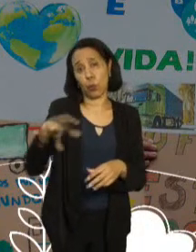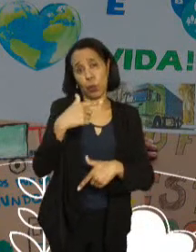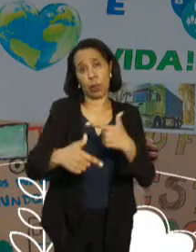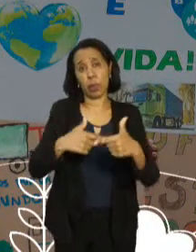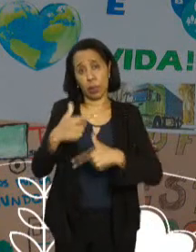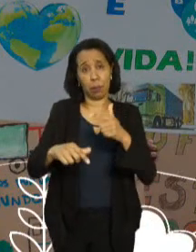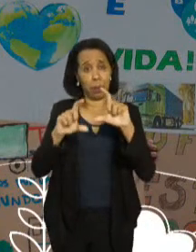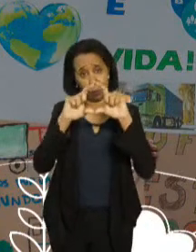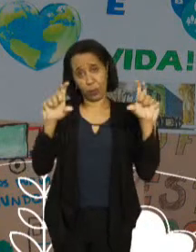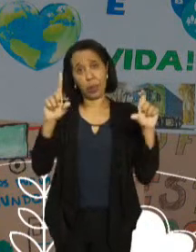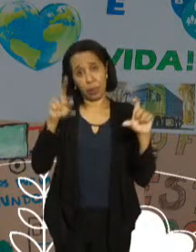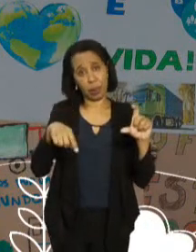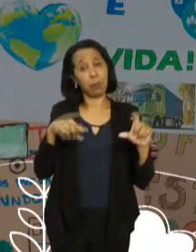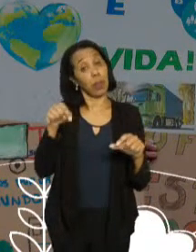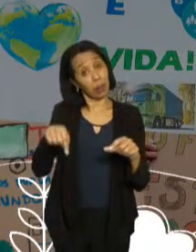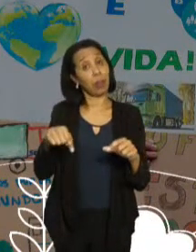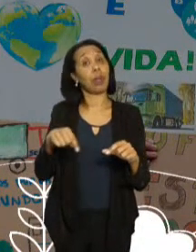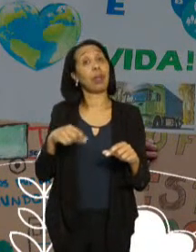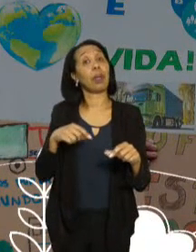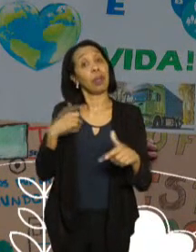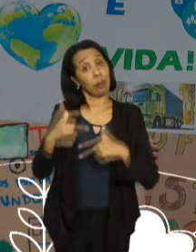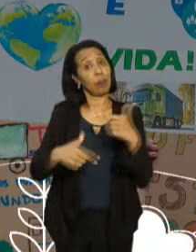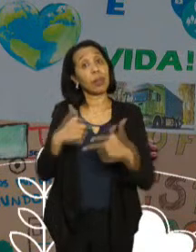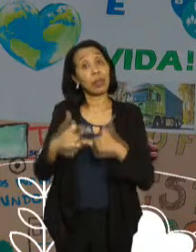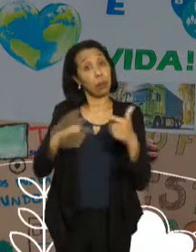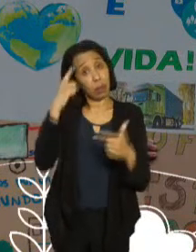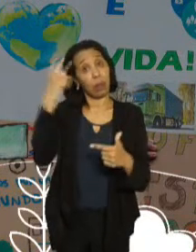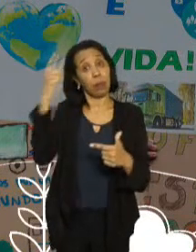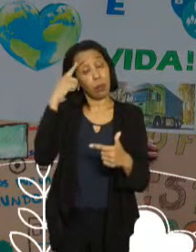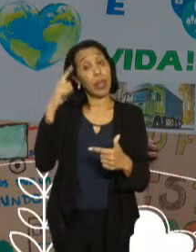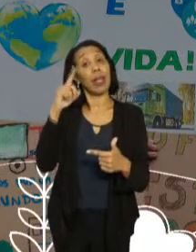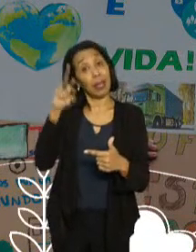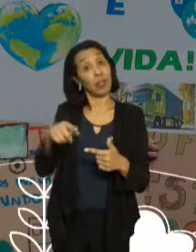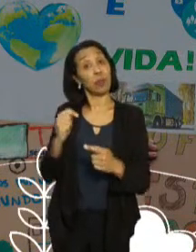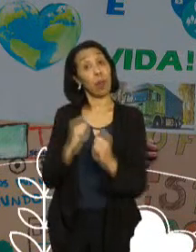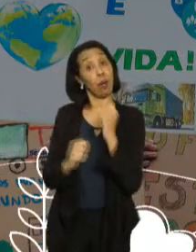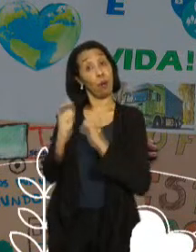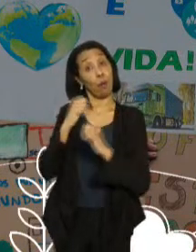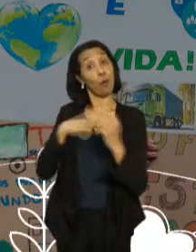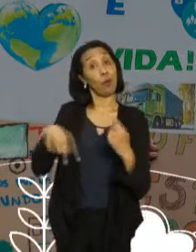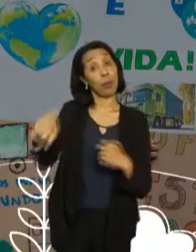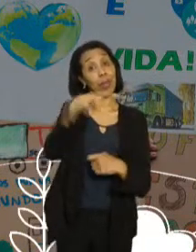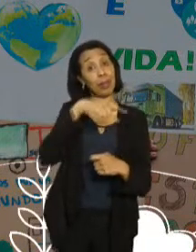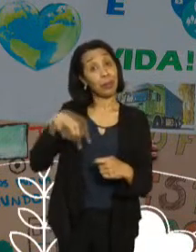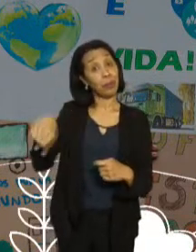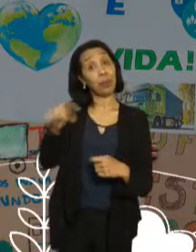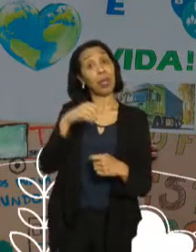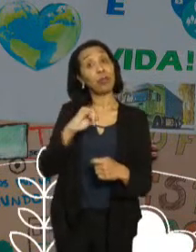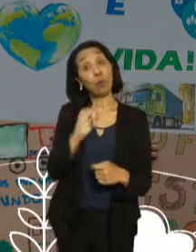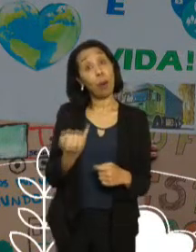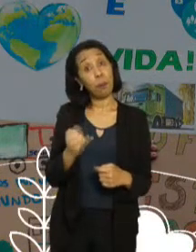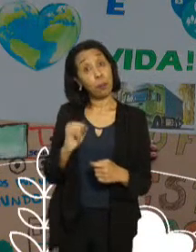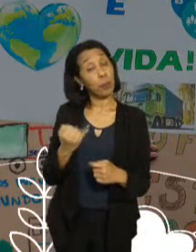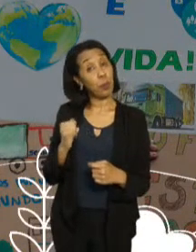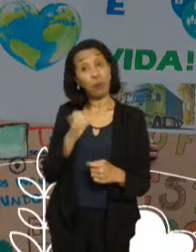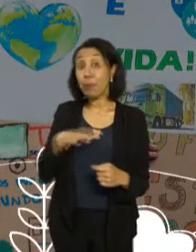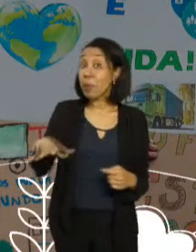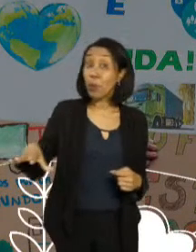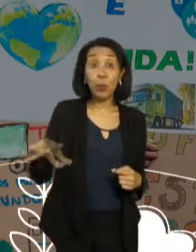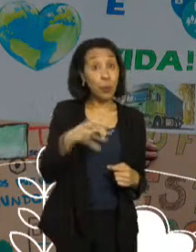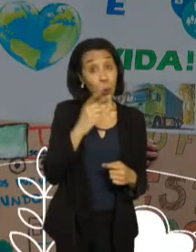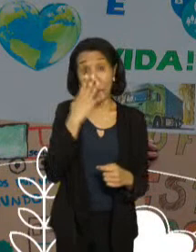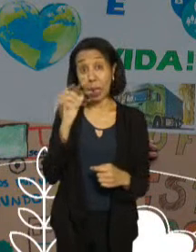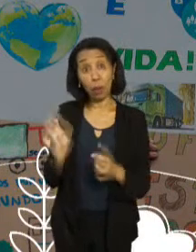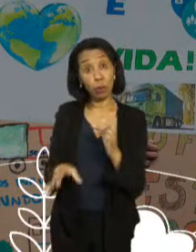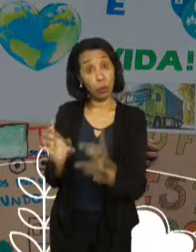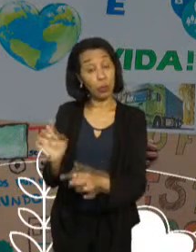tema, nós trabalhamos dentro da ideia de uma economia circular, ou seja, de um aproveitamento total daqueles